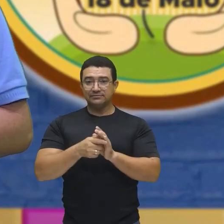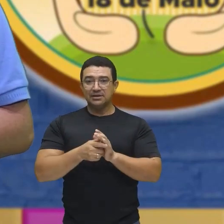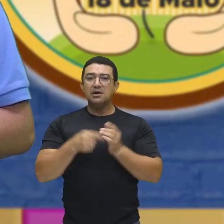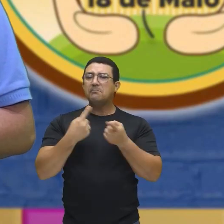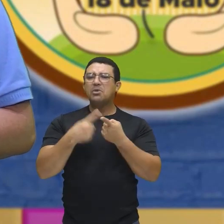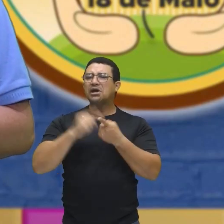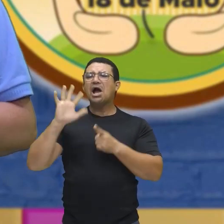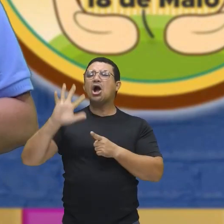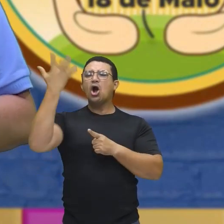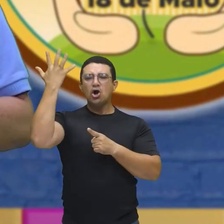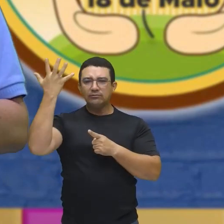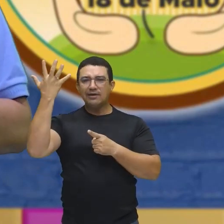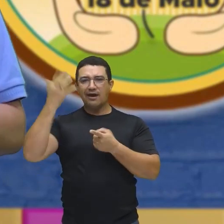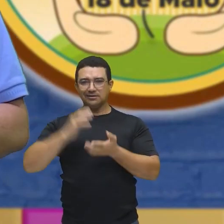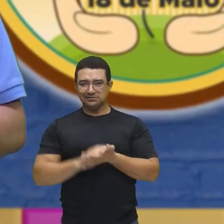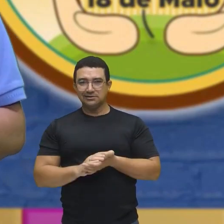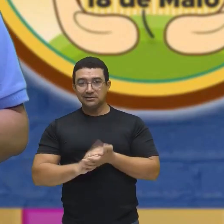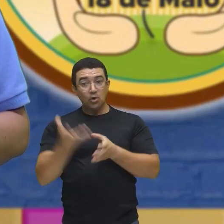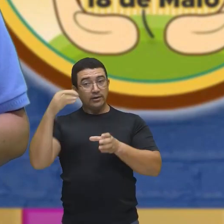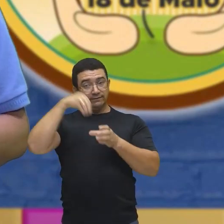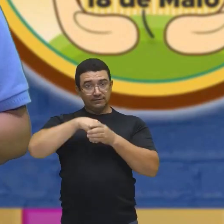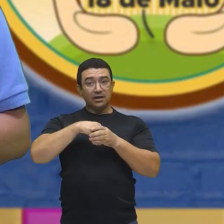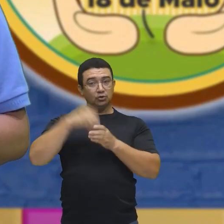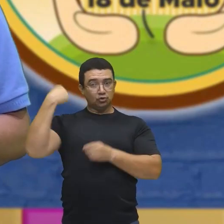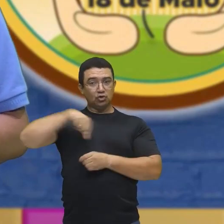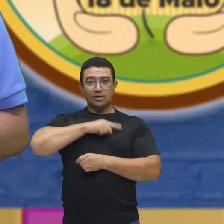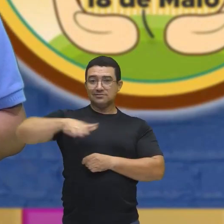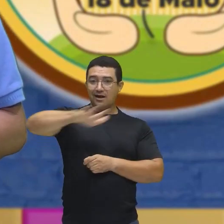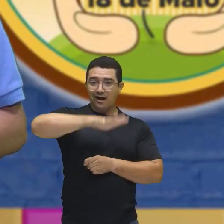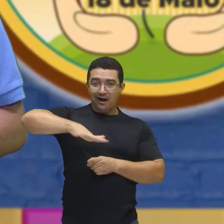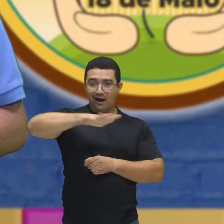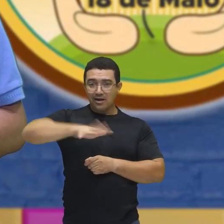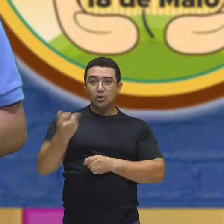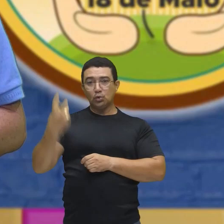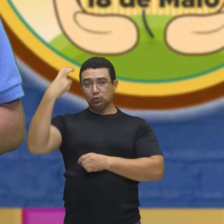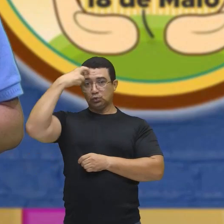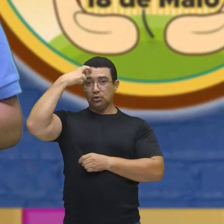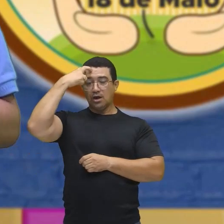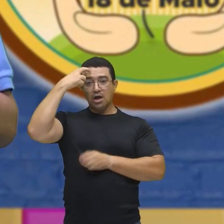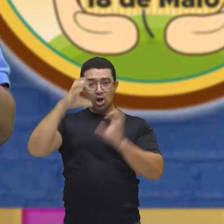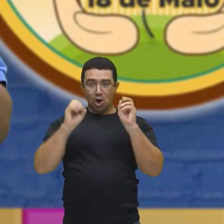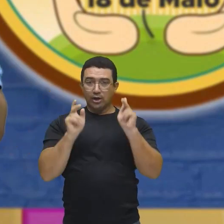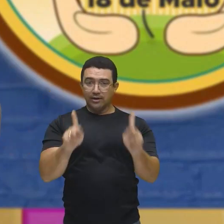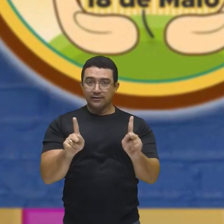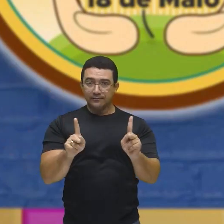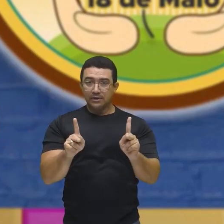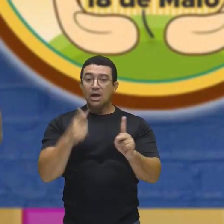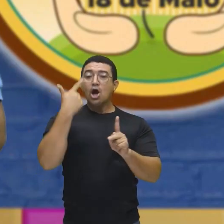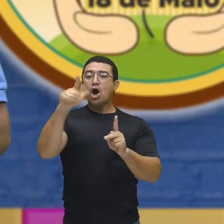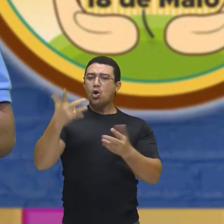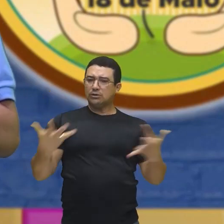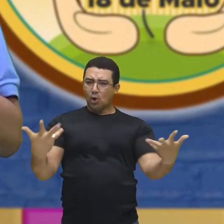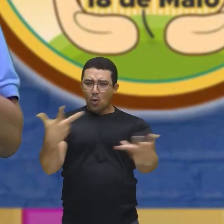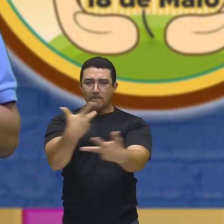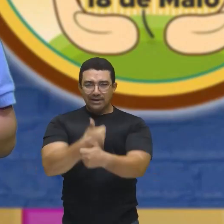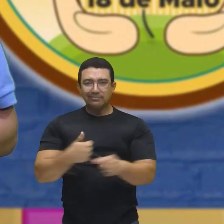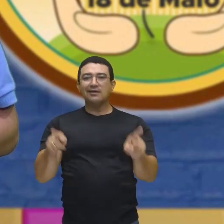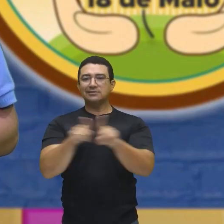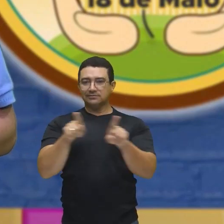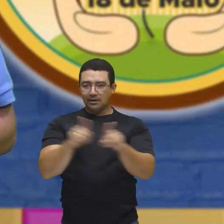acontece aquilo outro, aquilo, né, dentro do nosso ambiente, da nossa cultura, tá? E as outras competências que nós vamos